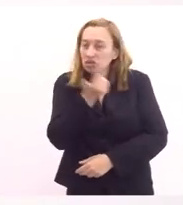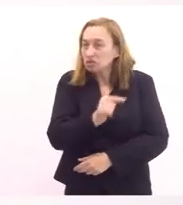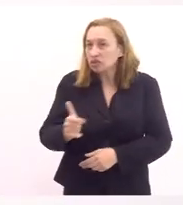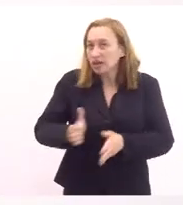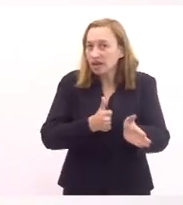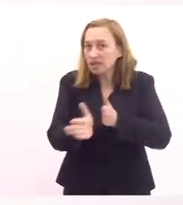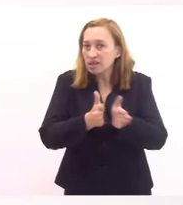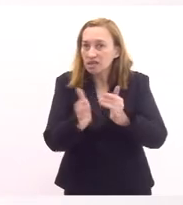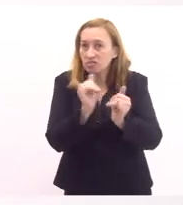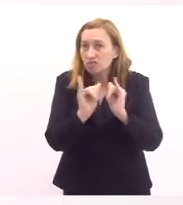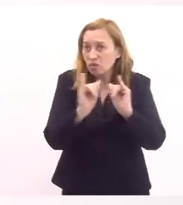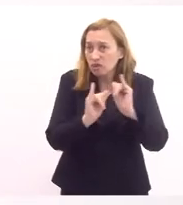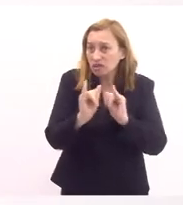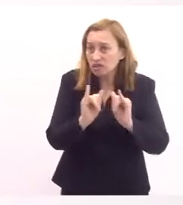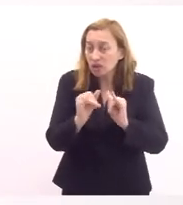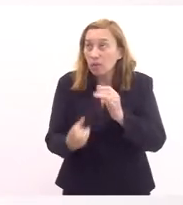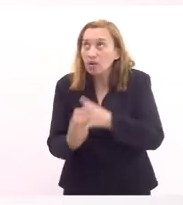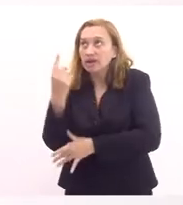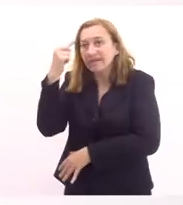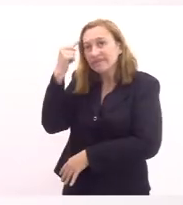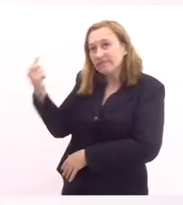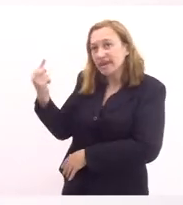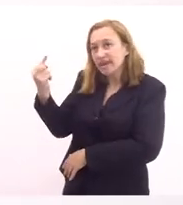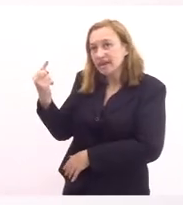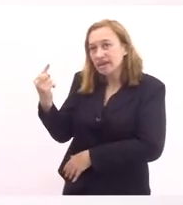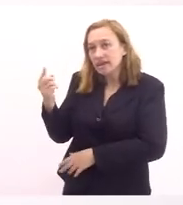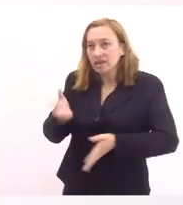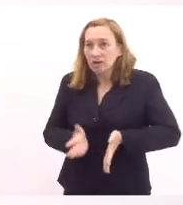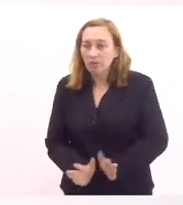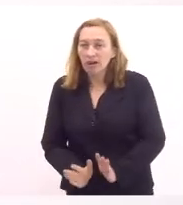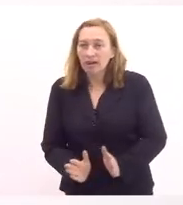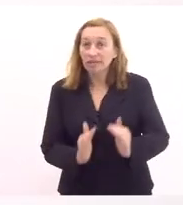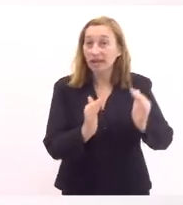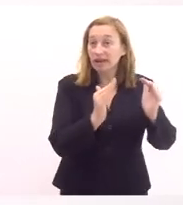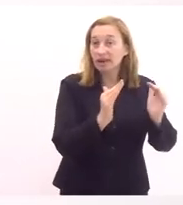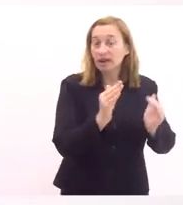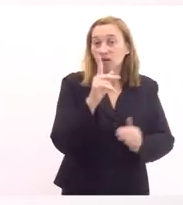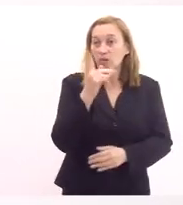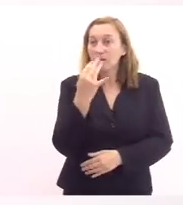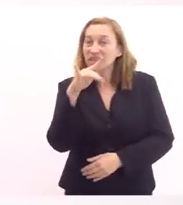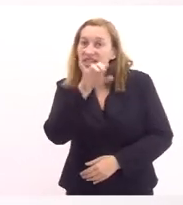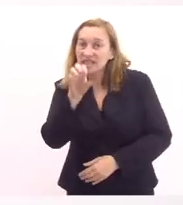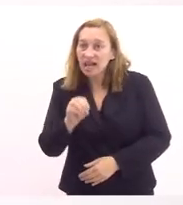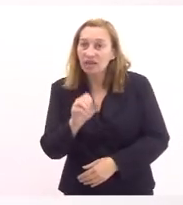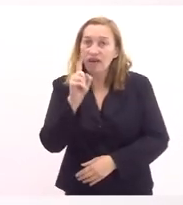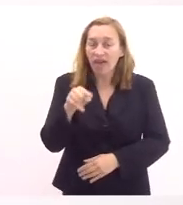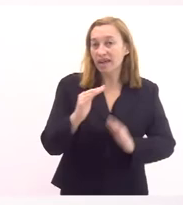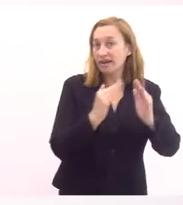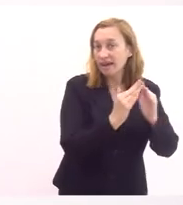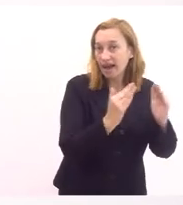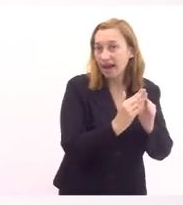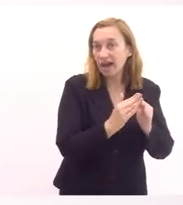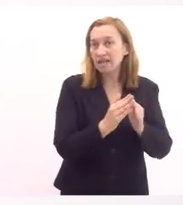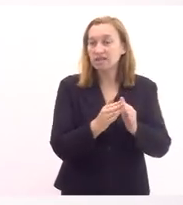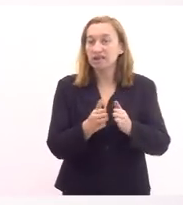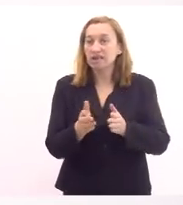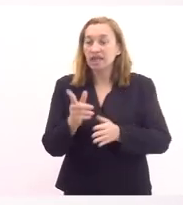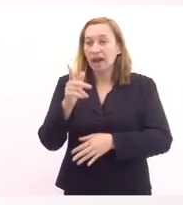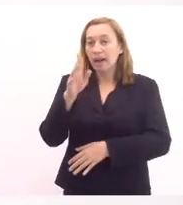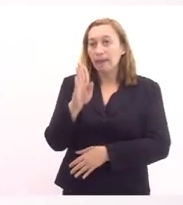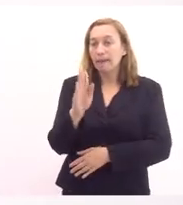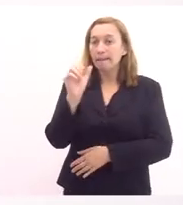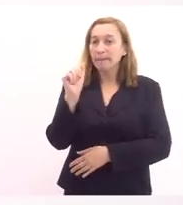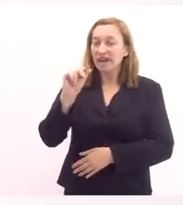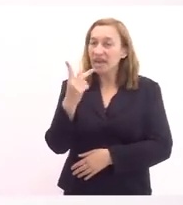não têm acesso Tanto à informação reproduzido a ideia de que o parto humanizado é o parto em casa é o parto na banheira é o quarto onde toca musiquinha